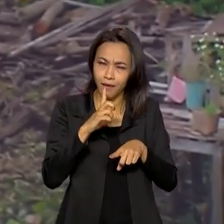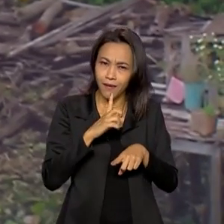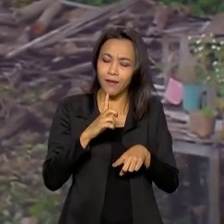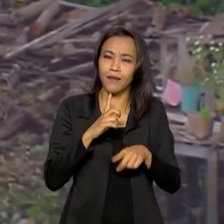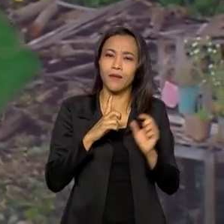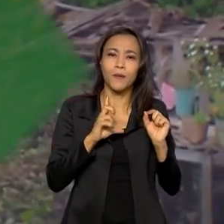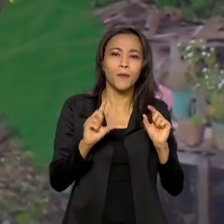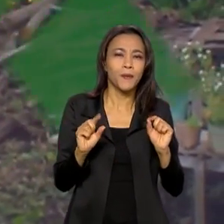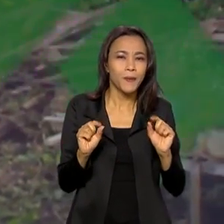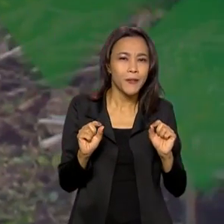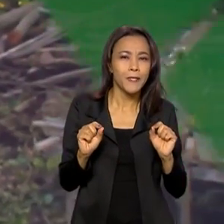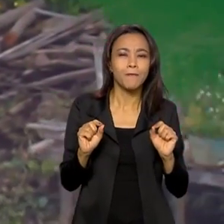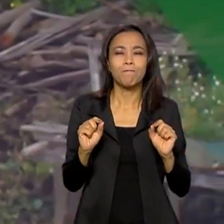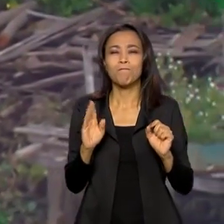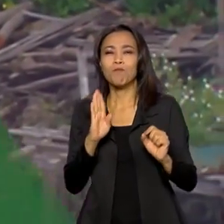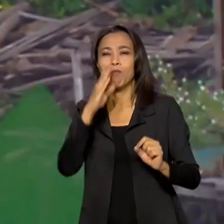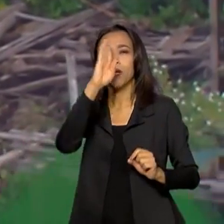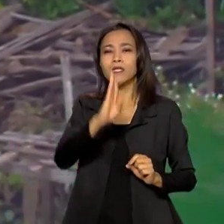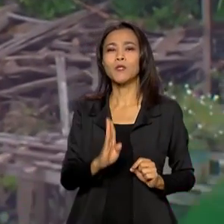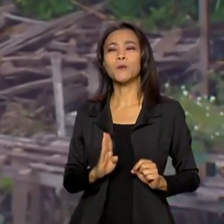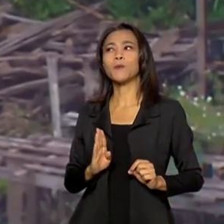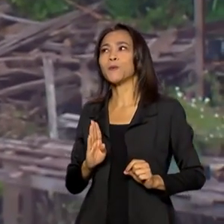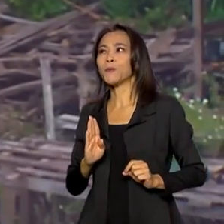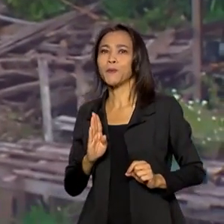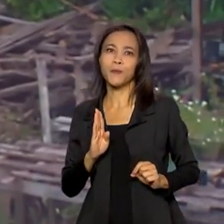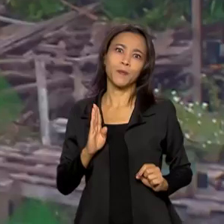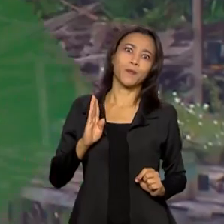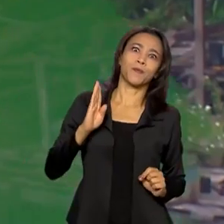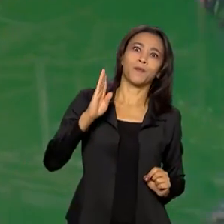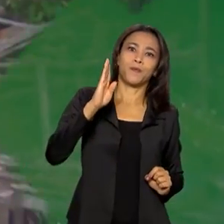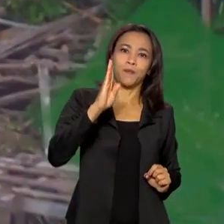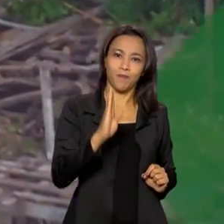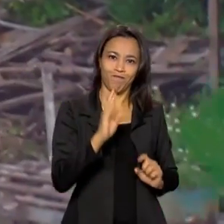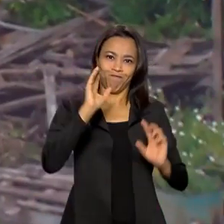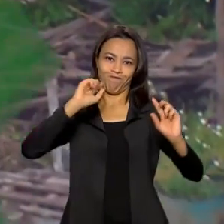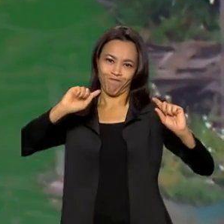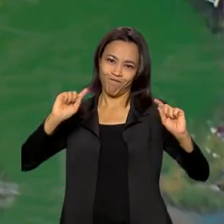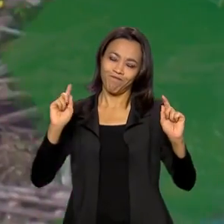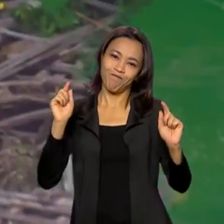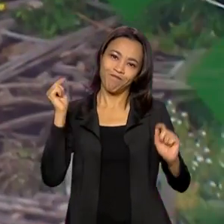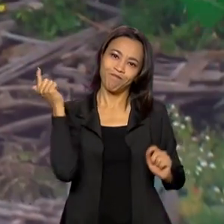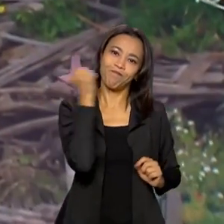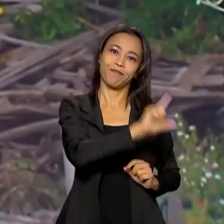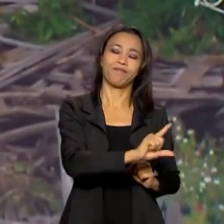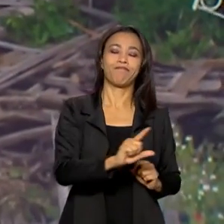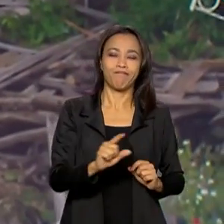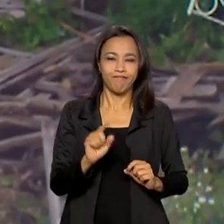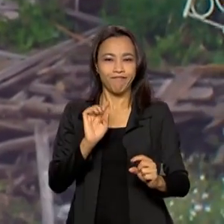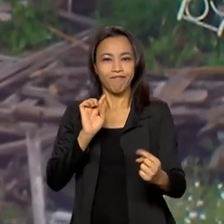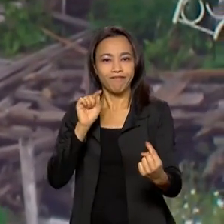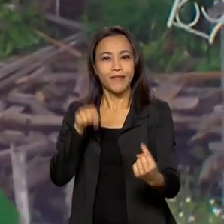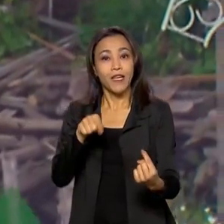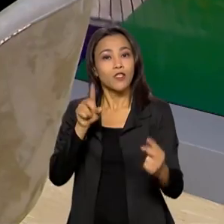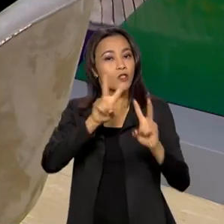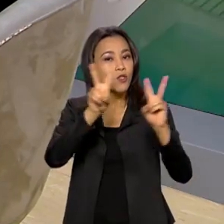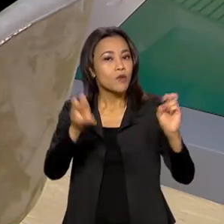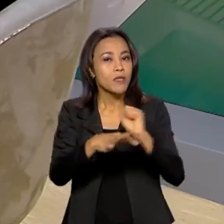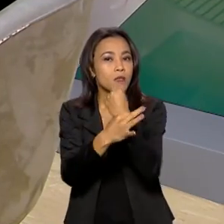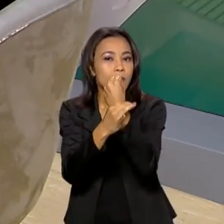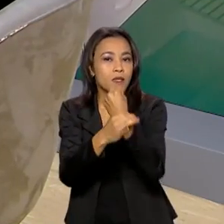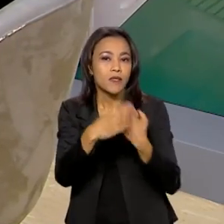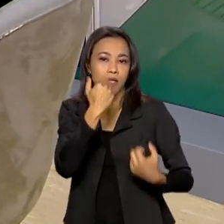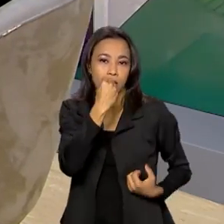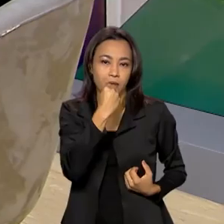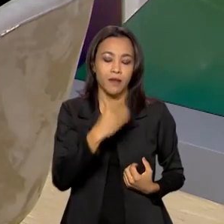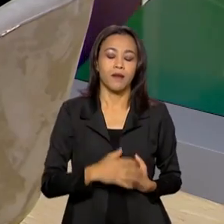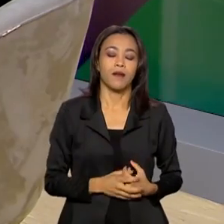lugar bem eh acertado né Com relação à segurança alimentar essa questão da segurança